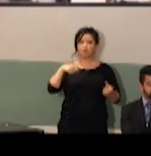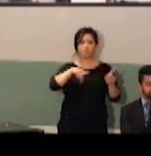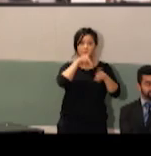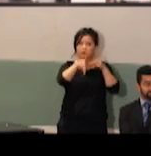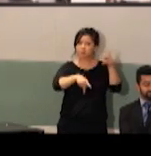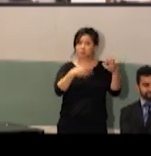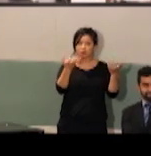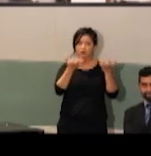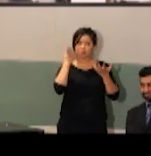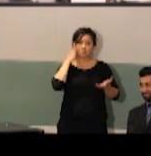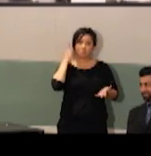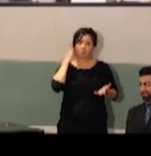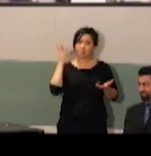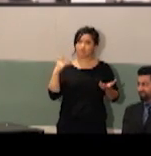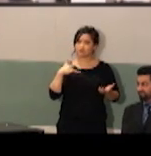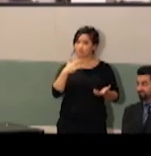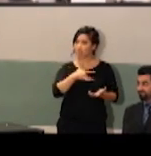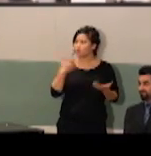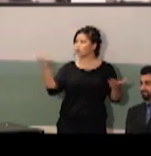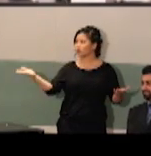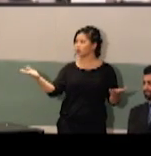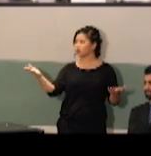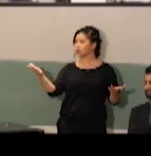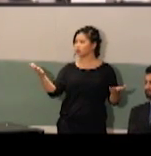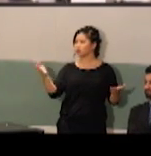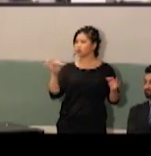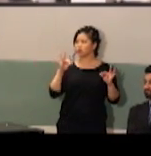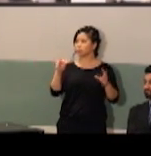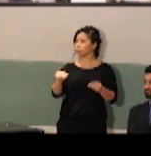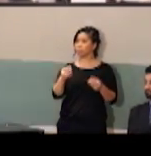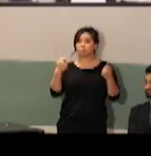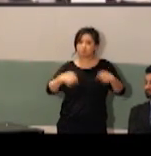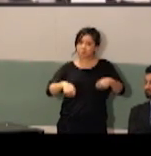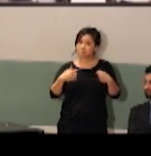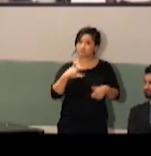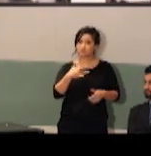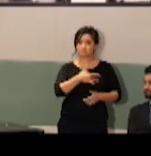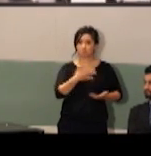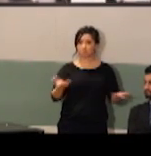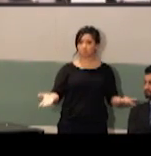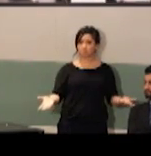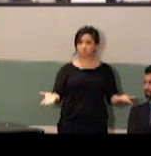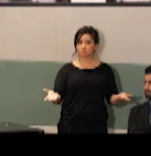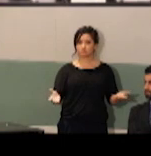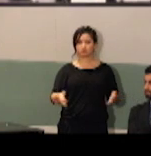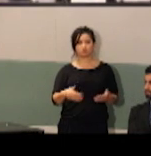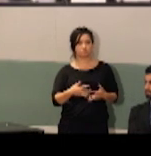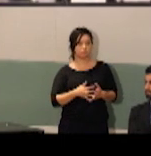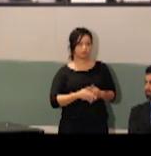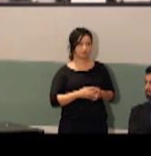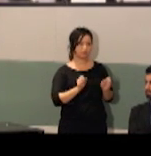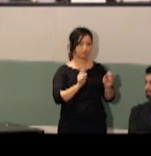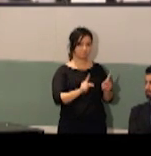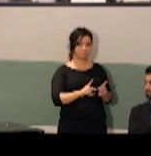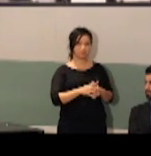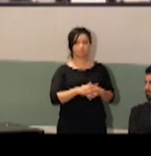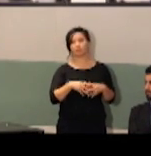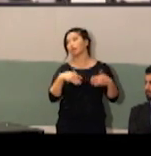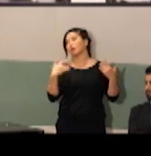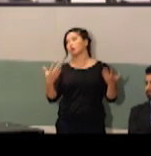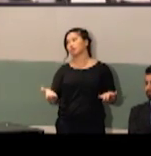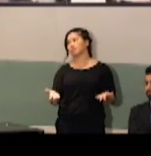ser comentado, por gentileza. 70% indica saúde. Senhor candidato, então eu vou pedir para o